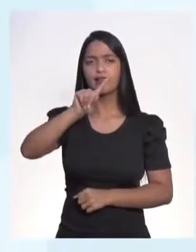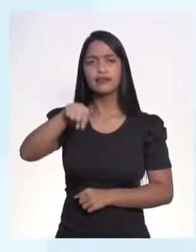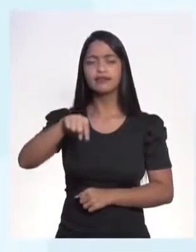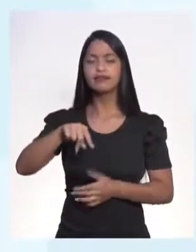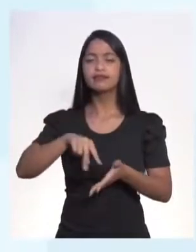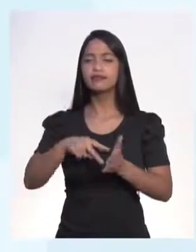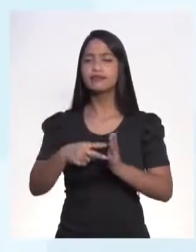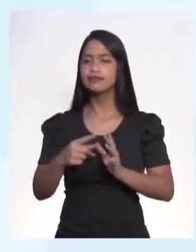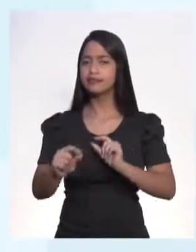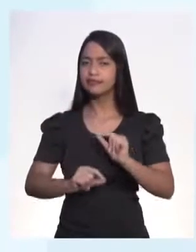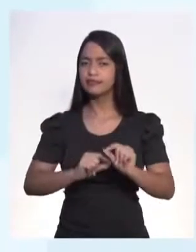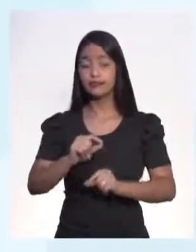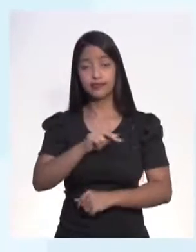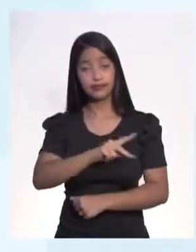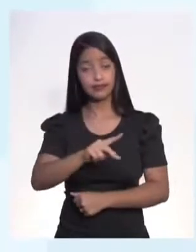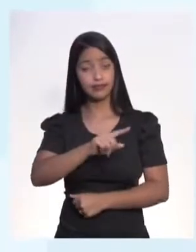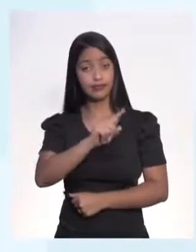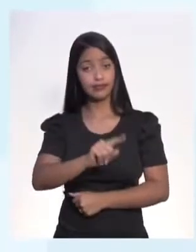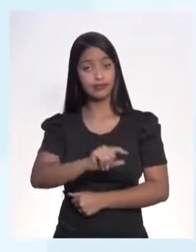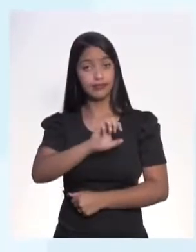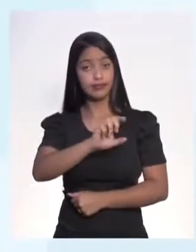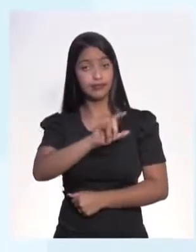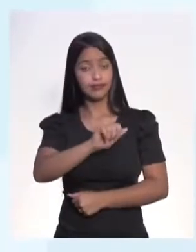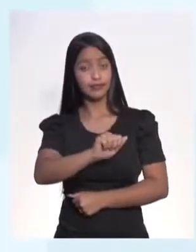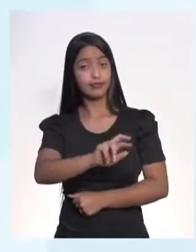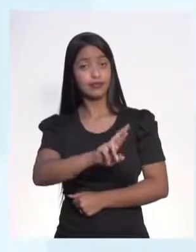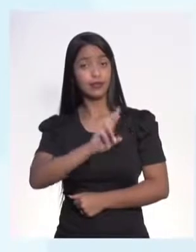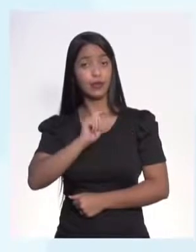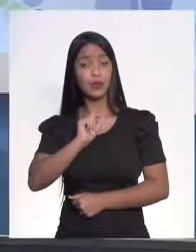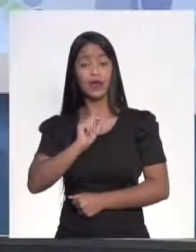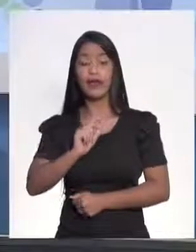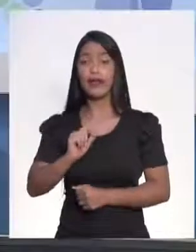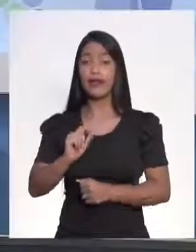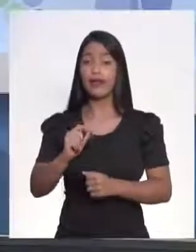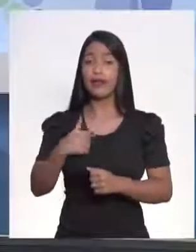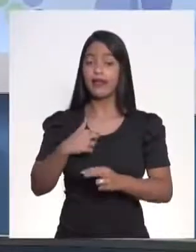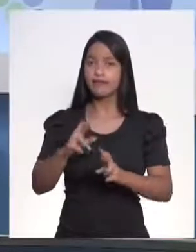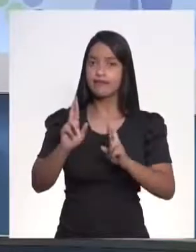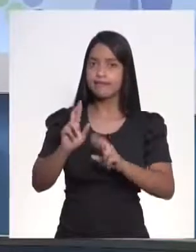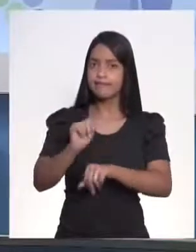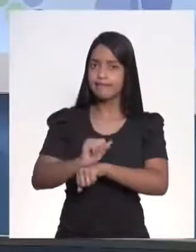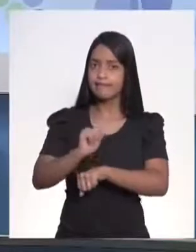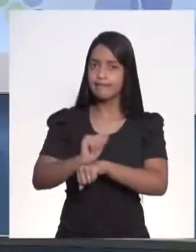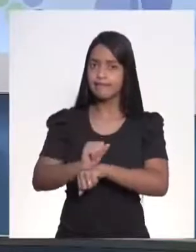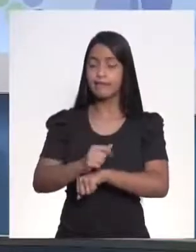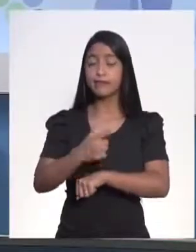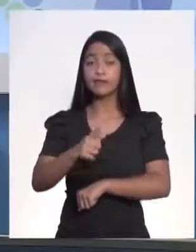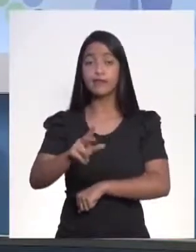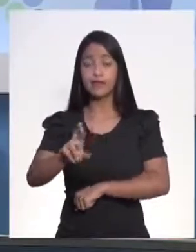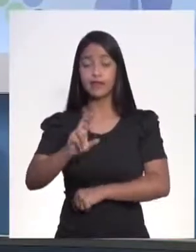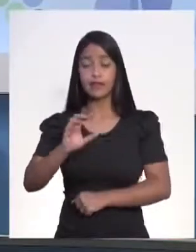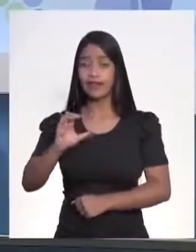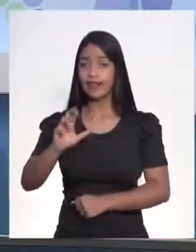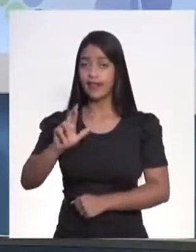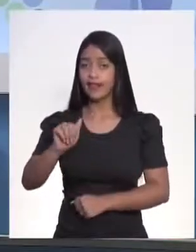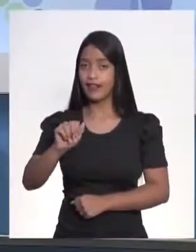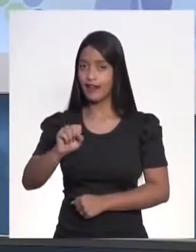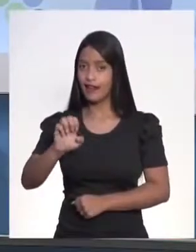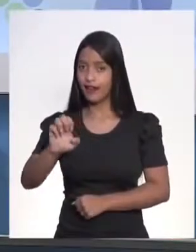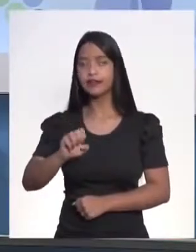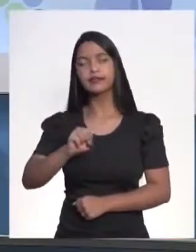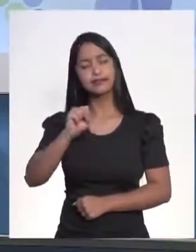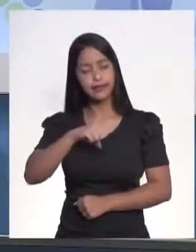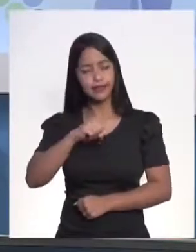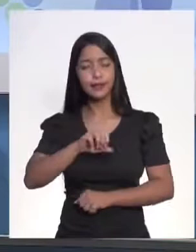Cadê galera pro velha colocou que a questão de ir a expectativa o Palito colocou a crase sim atraso mas você quer